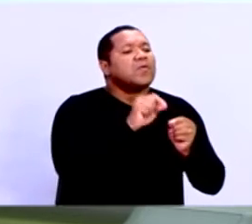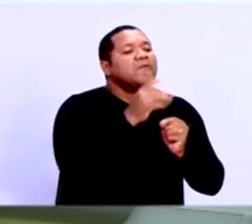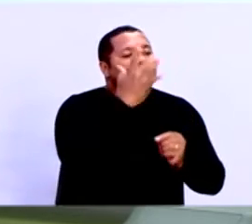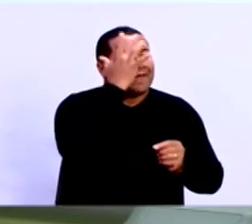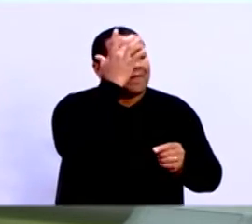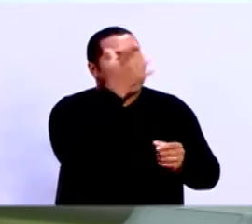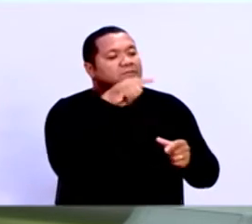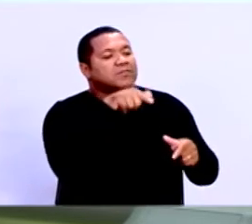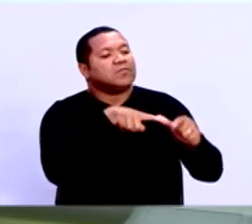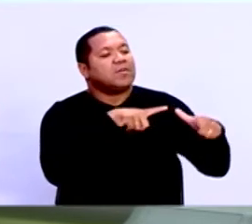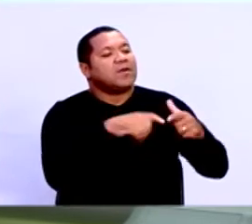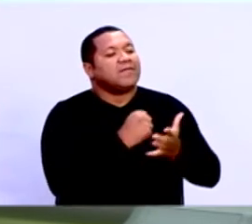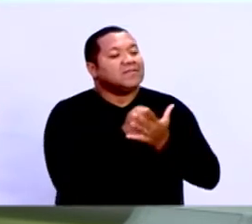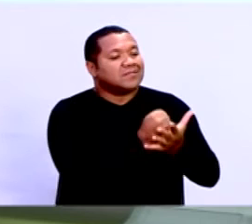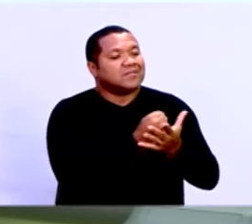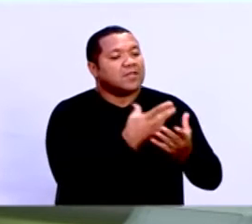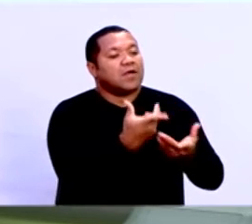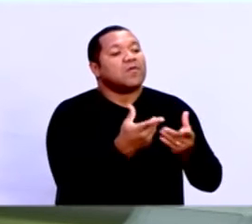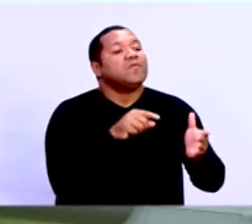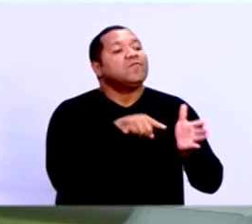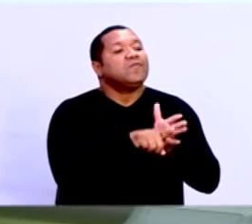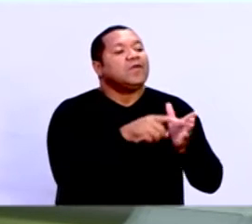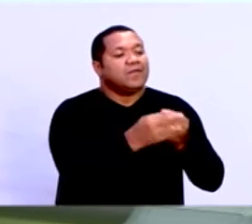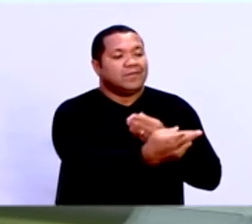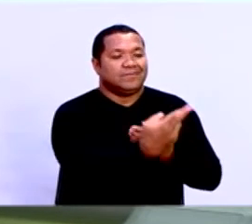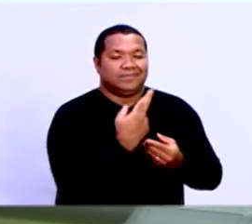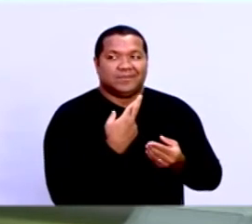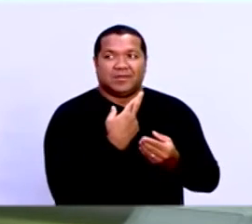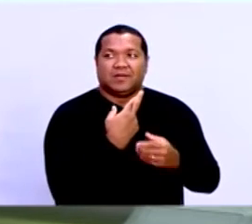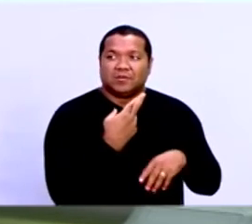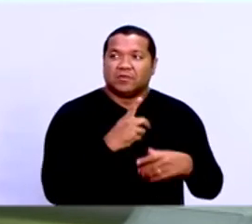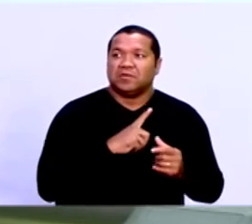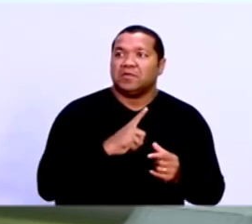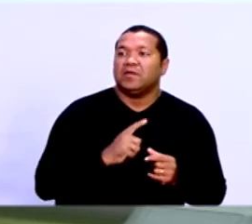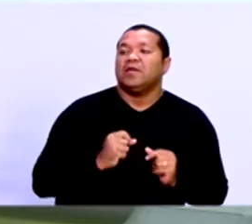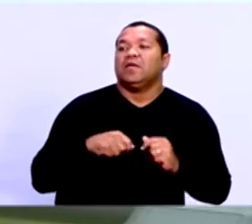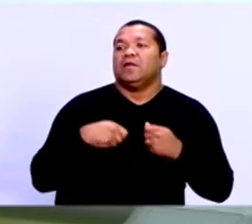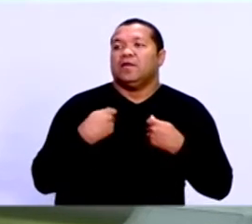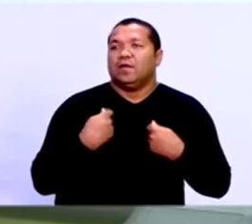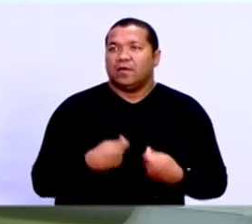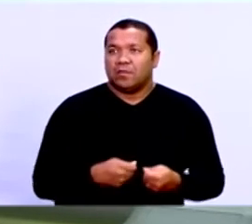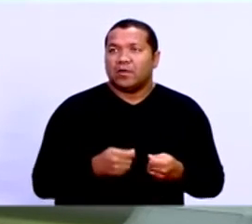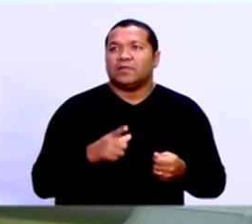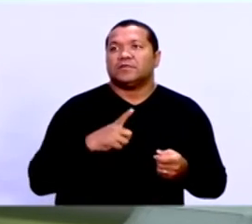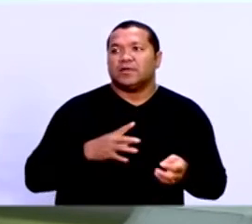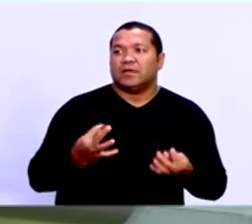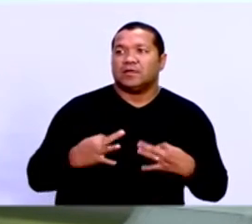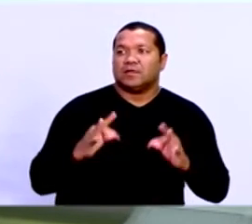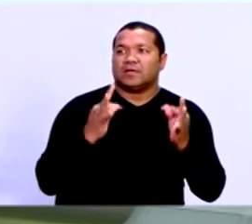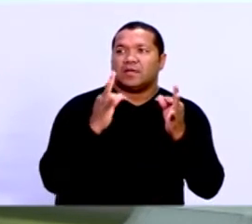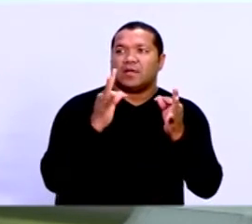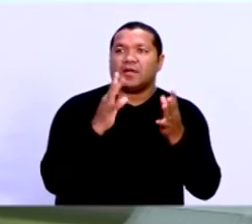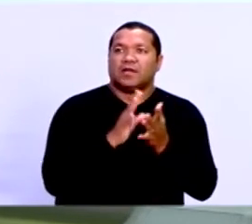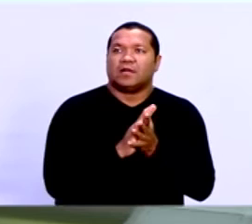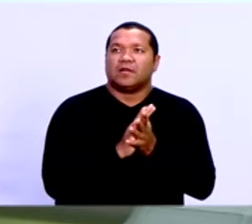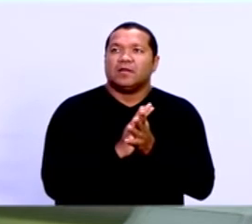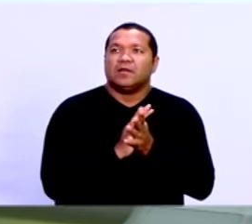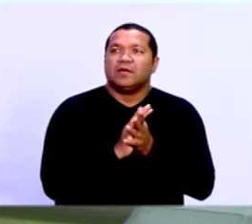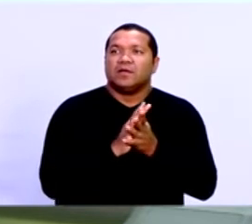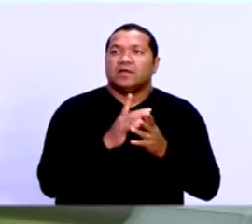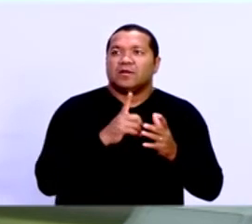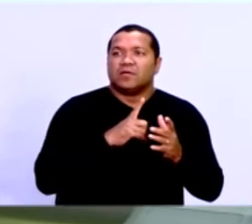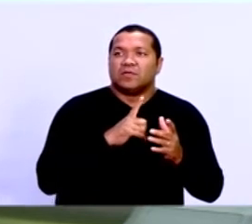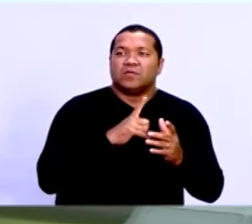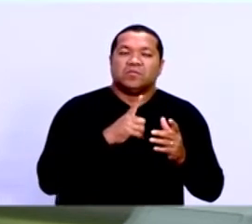cliente que tá lá fora eu posso utilizar a técnica de do protótipo